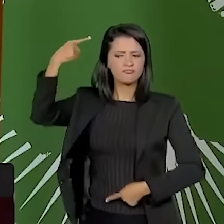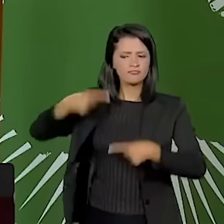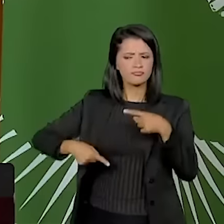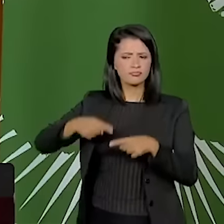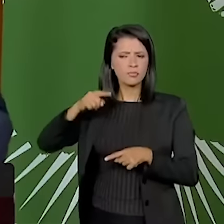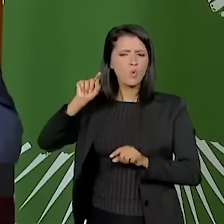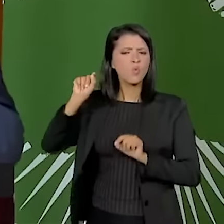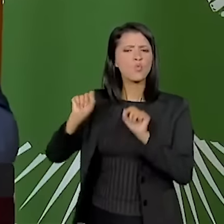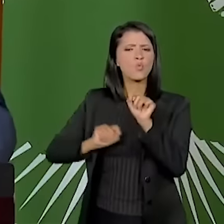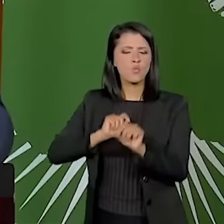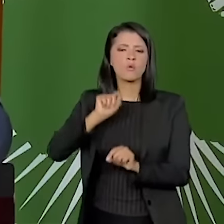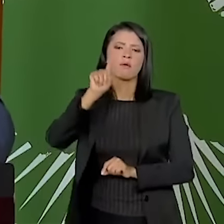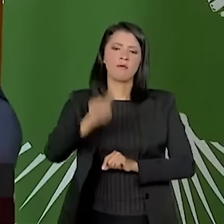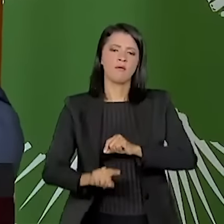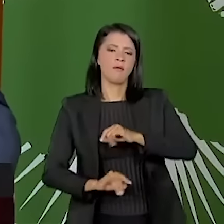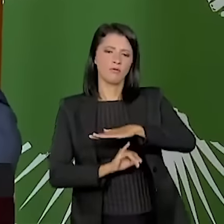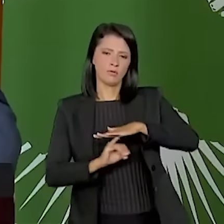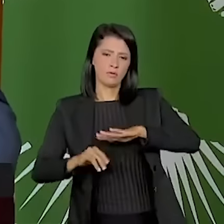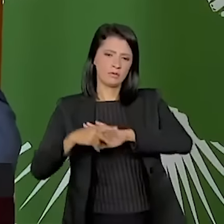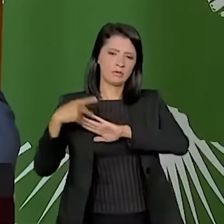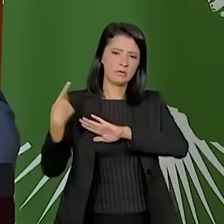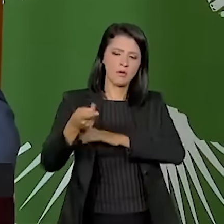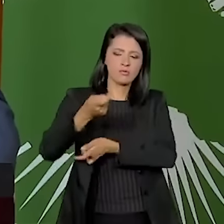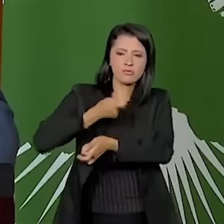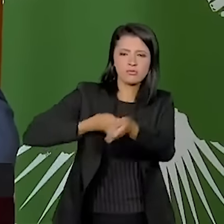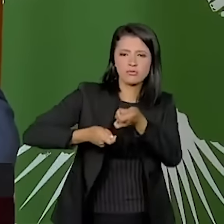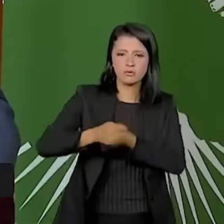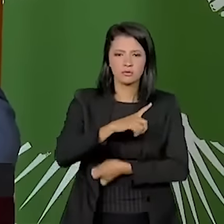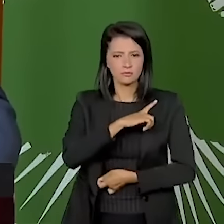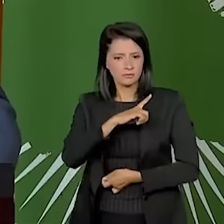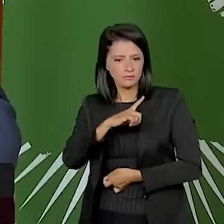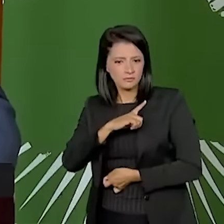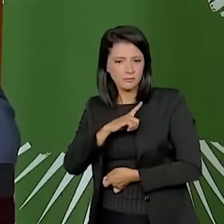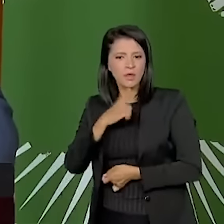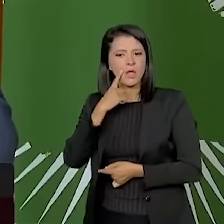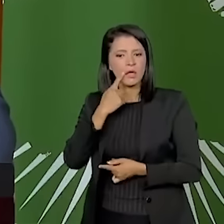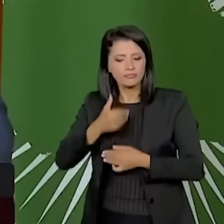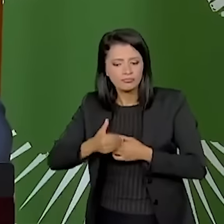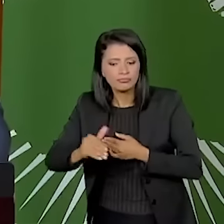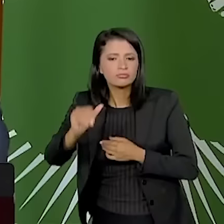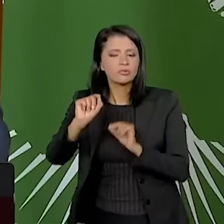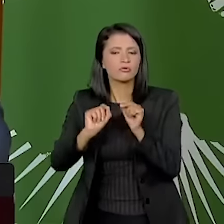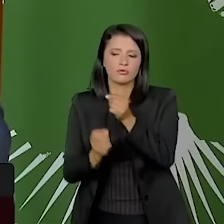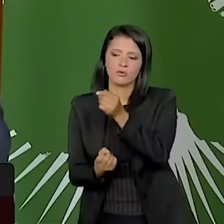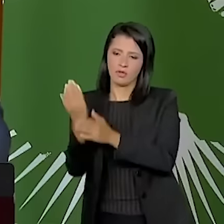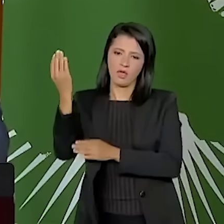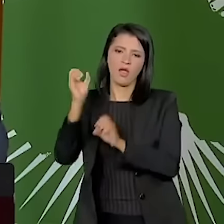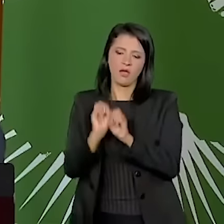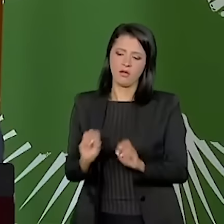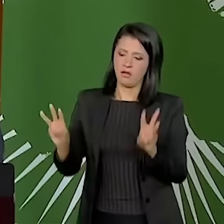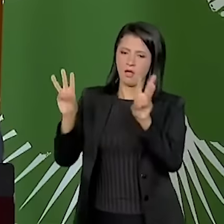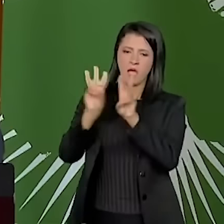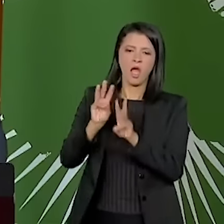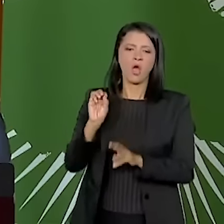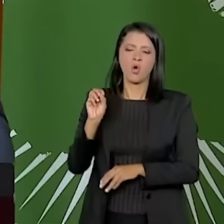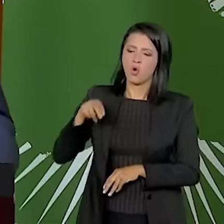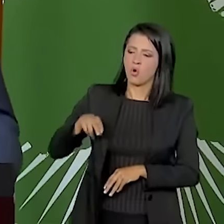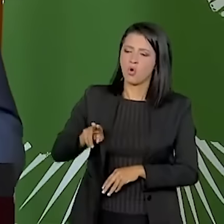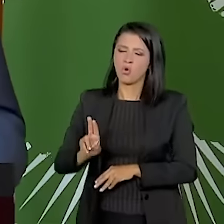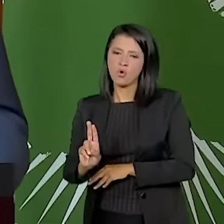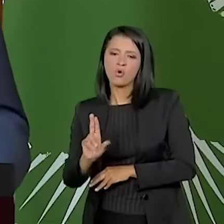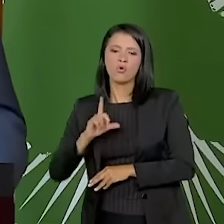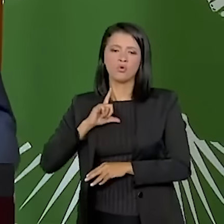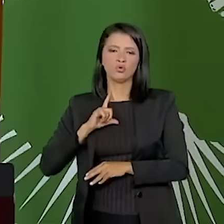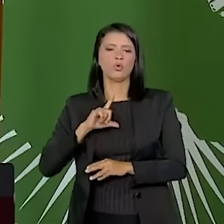as instituições, sabe, financeiras que existem, desde que foram criadas na ONU, tipo a FMI e o Banco